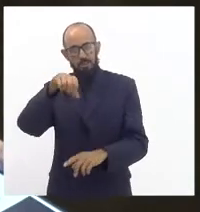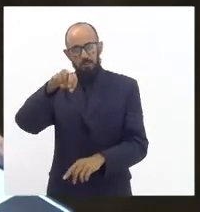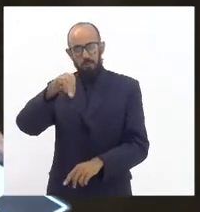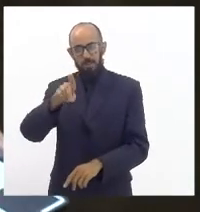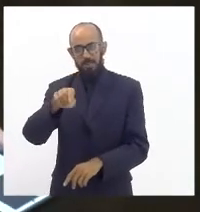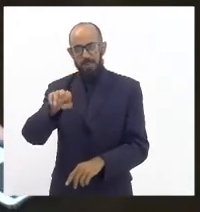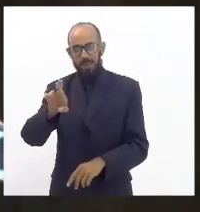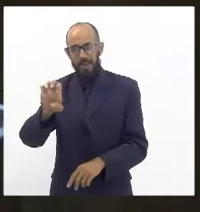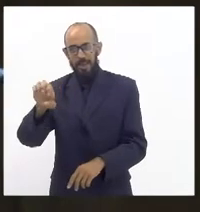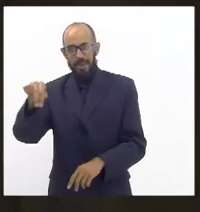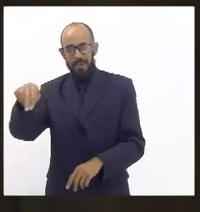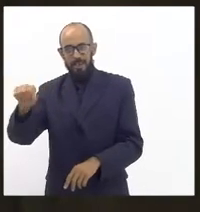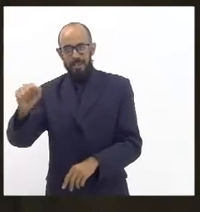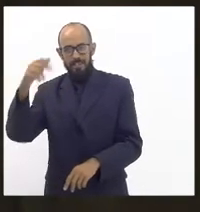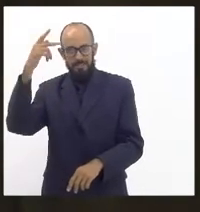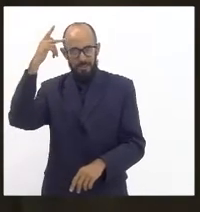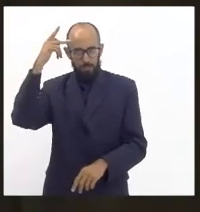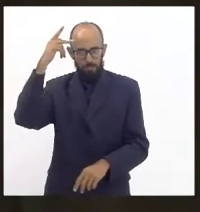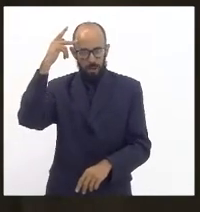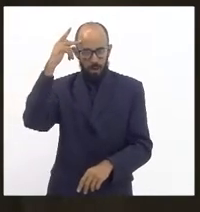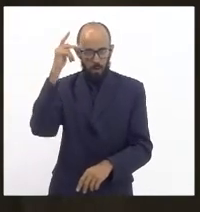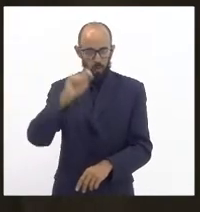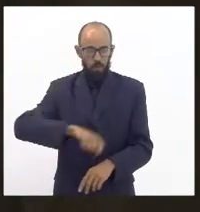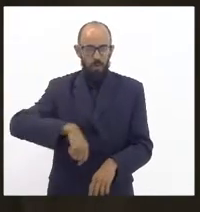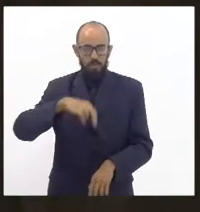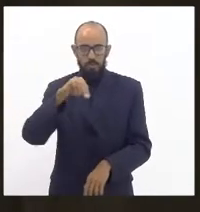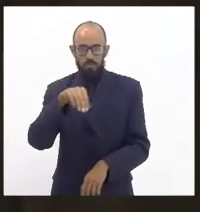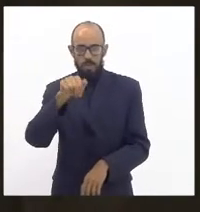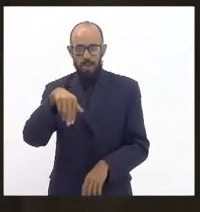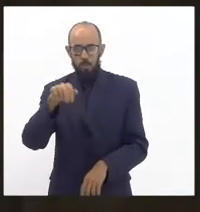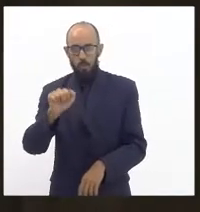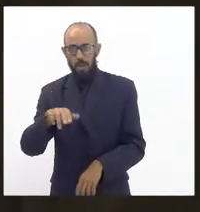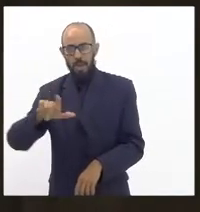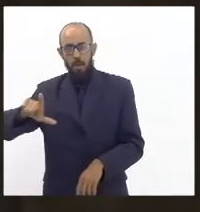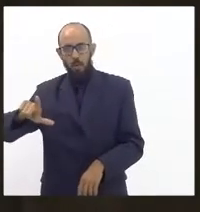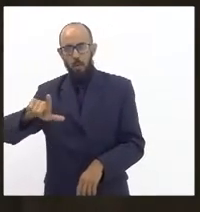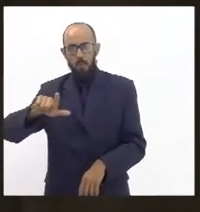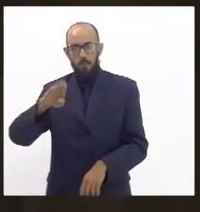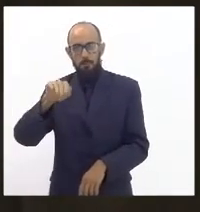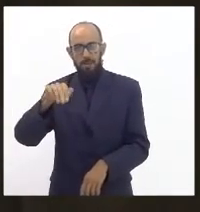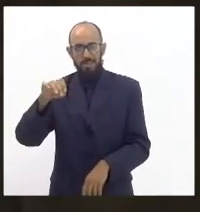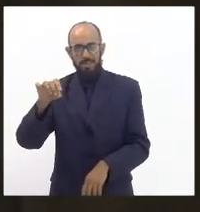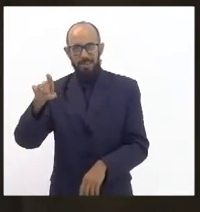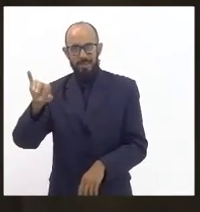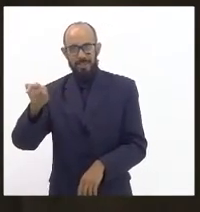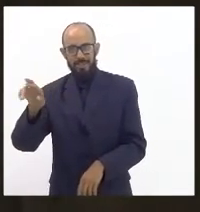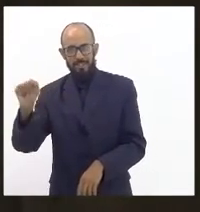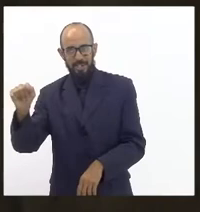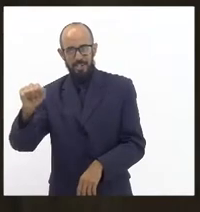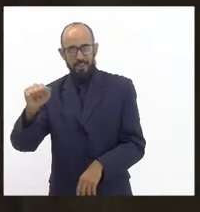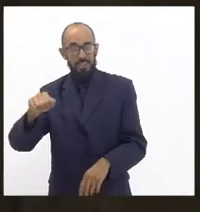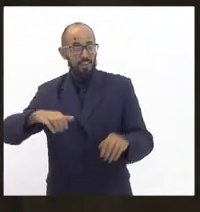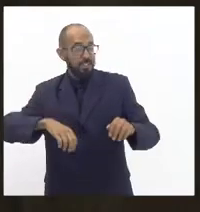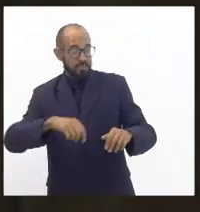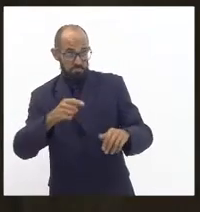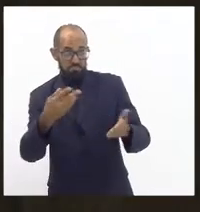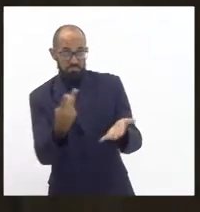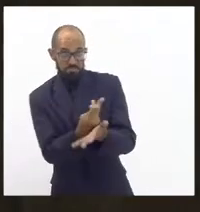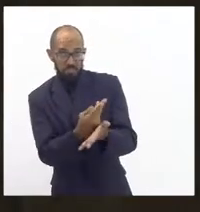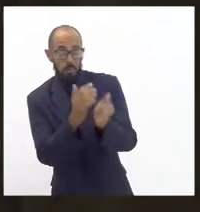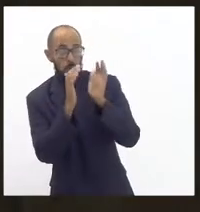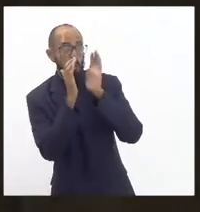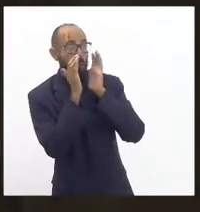Municipal de São Paulo de Manuel Bandeira e esse e foi vaiado foi vaiado